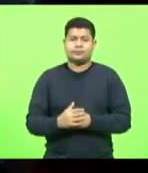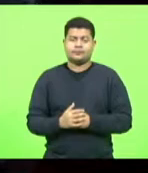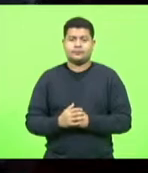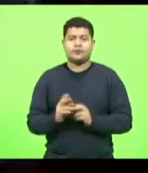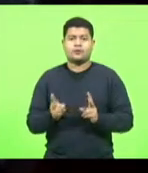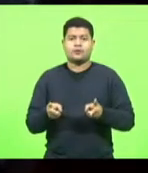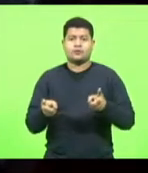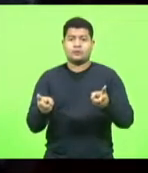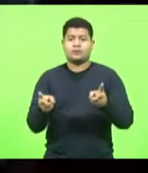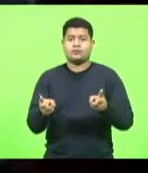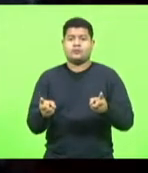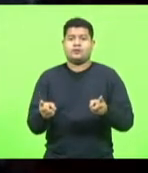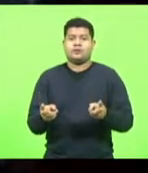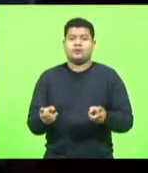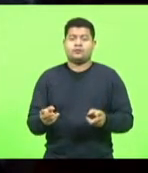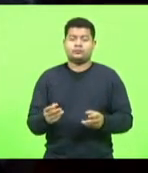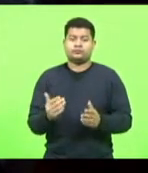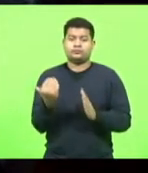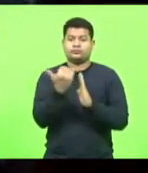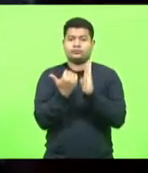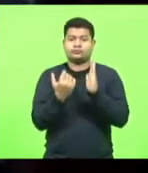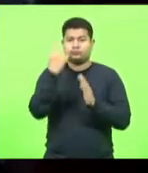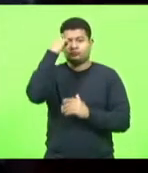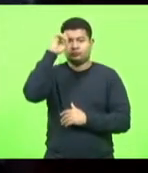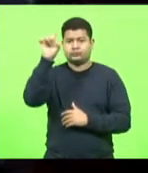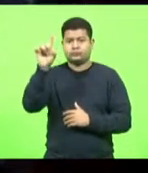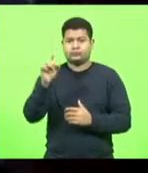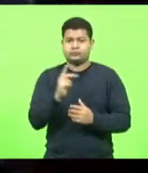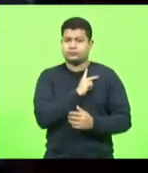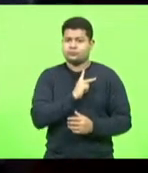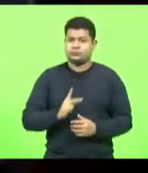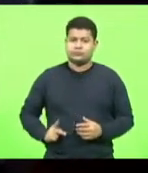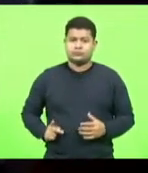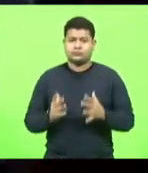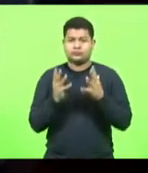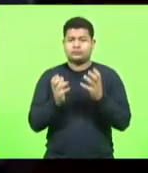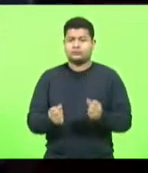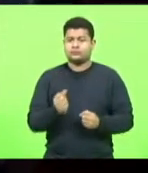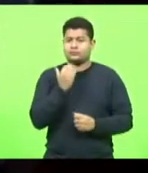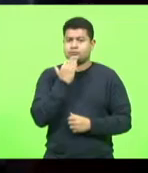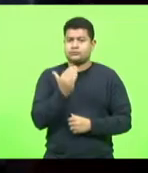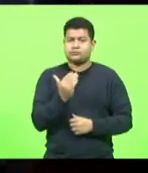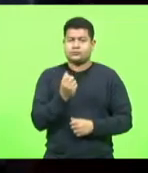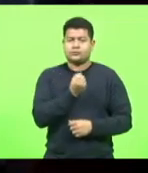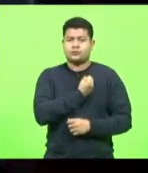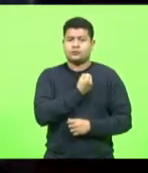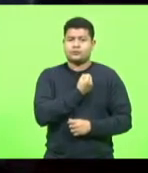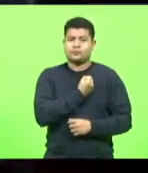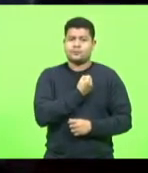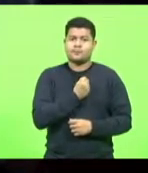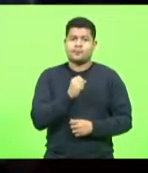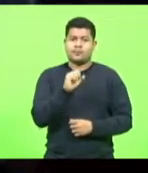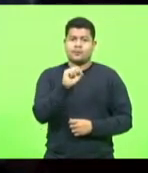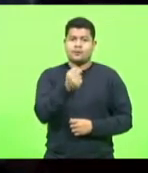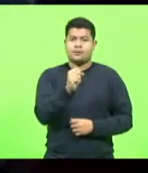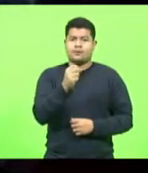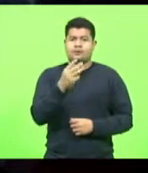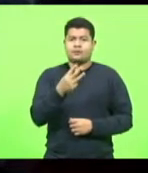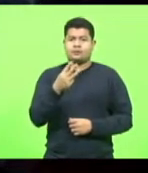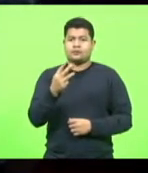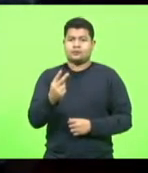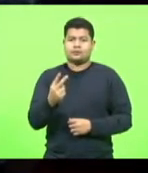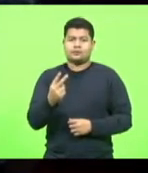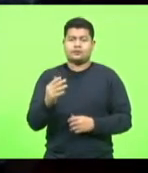continuidade à ordem do dia, o senhor presidente deferiu os requerimentos, números 832